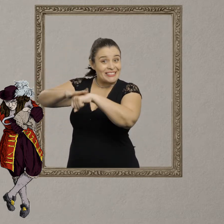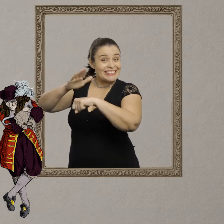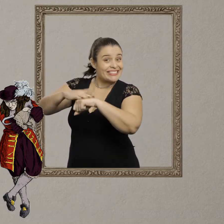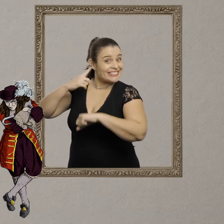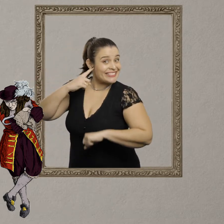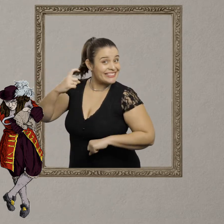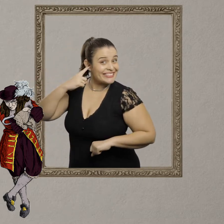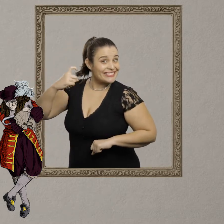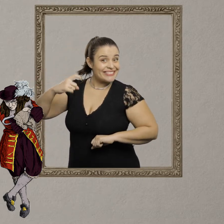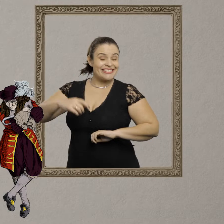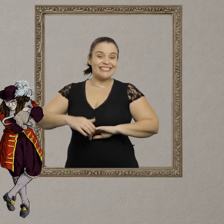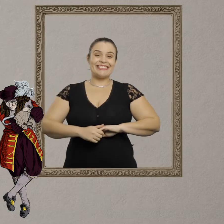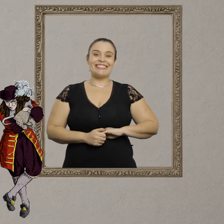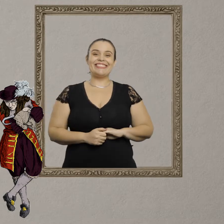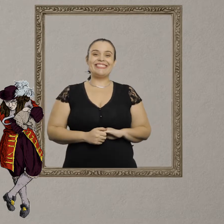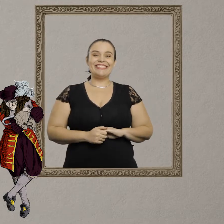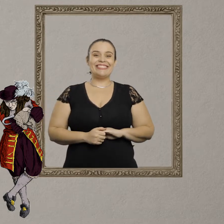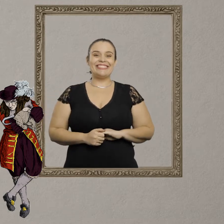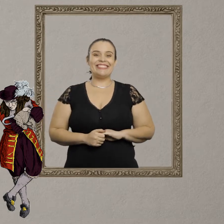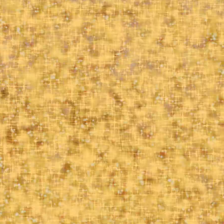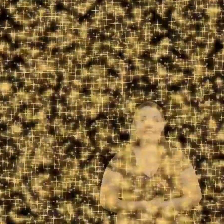tic-tac.